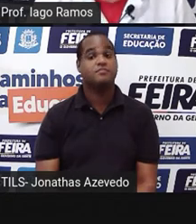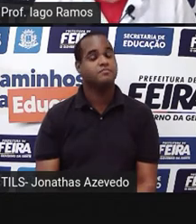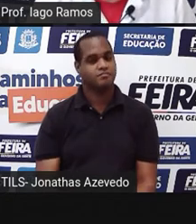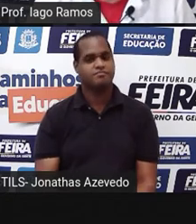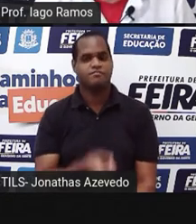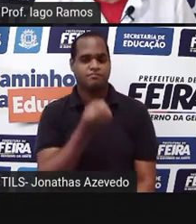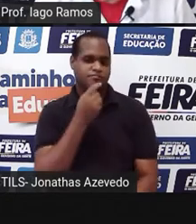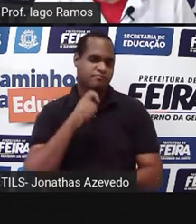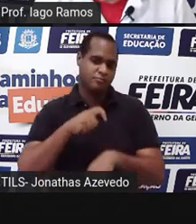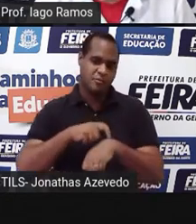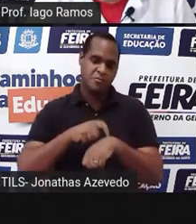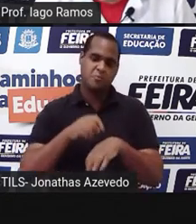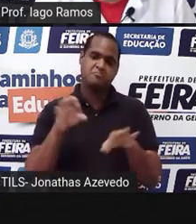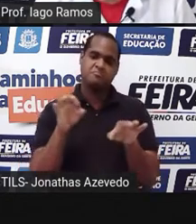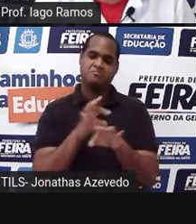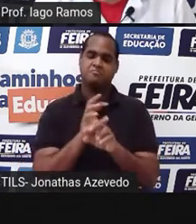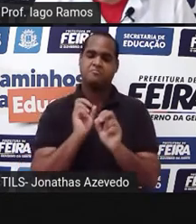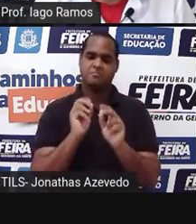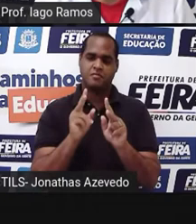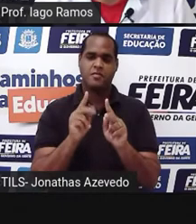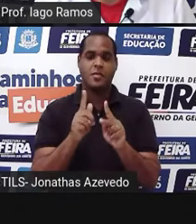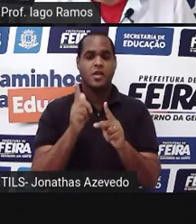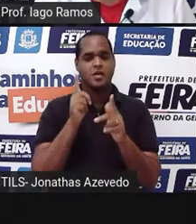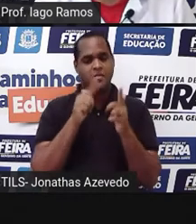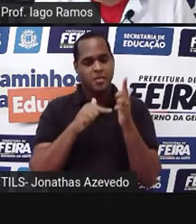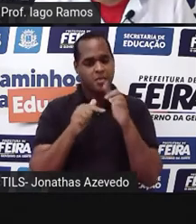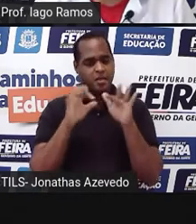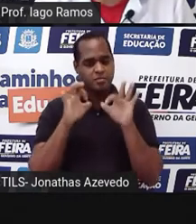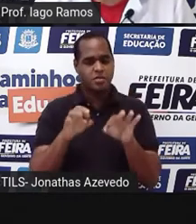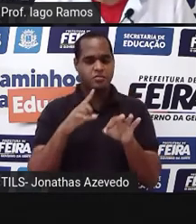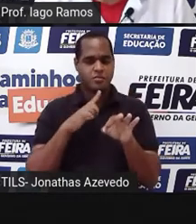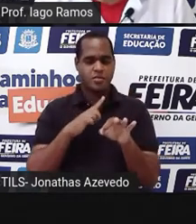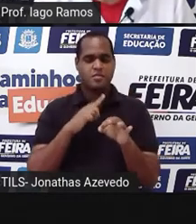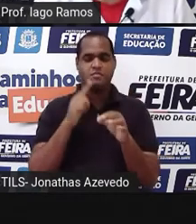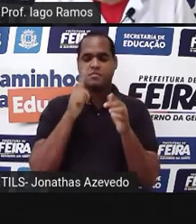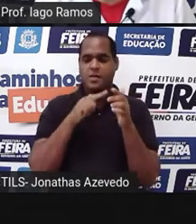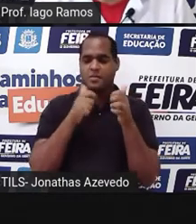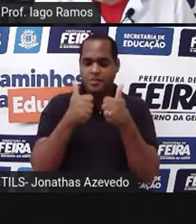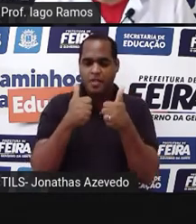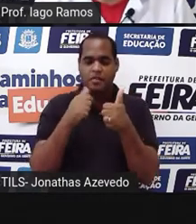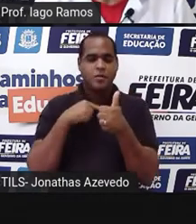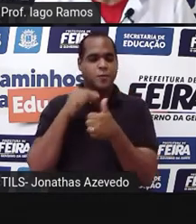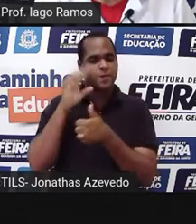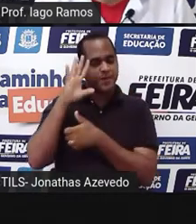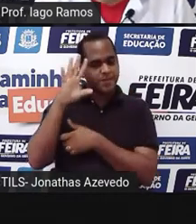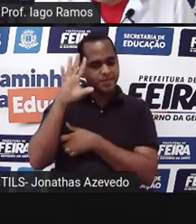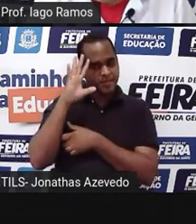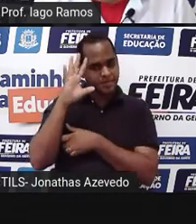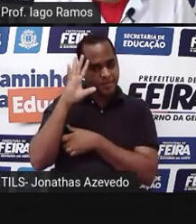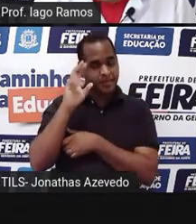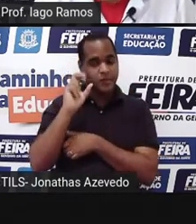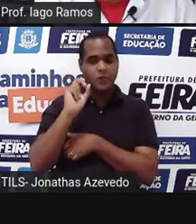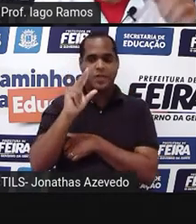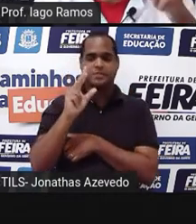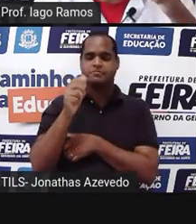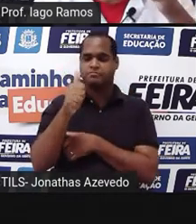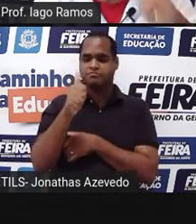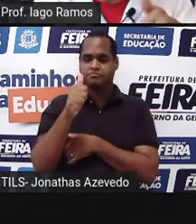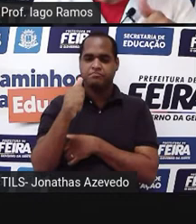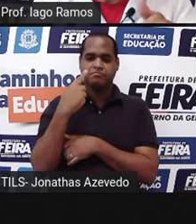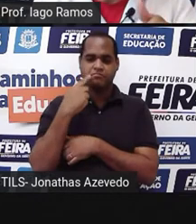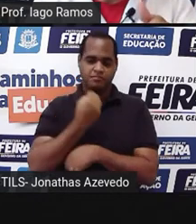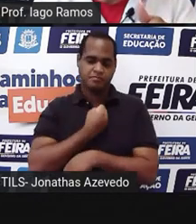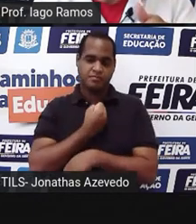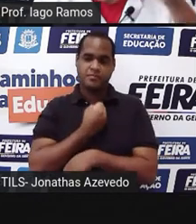Bom, e o tempo está acabando. Você com certeza já deve ter feito, né, essa reflexão. Se foi o